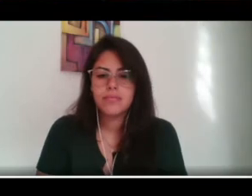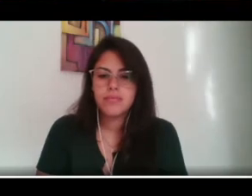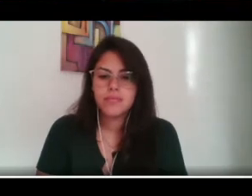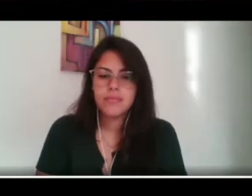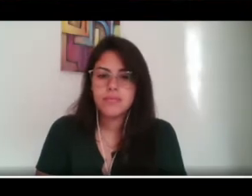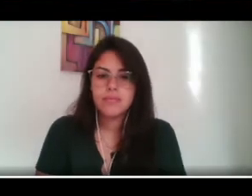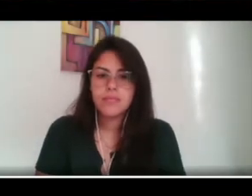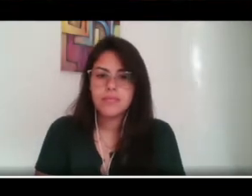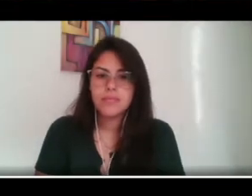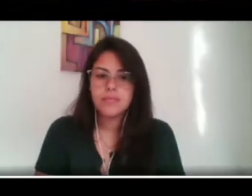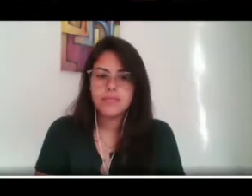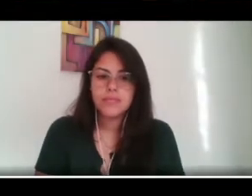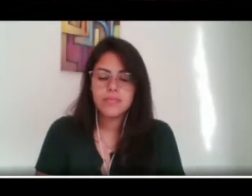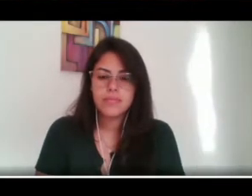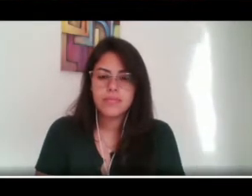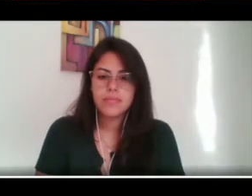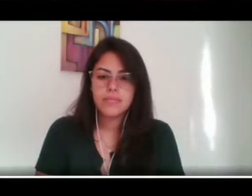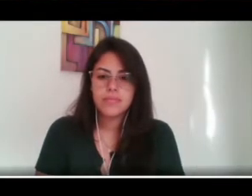Beleza.